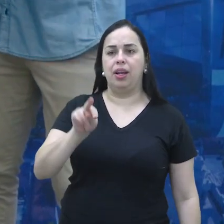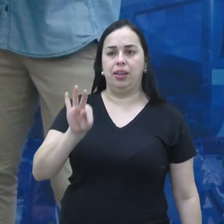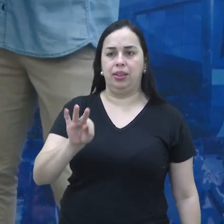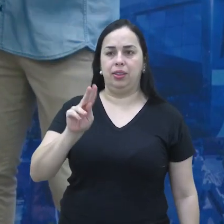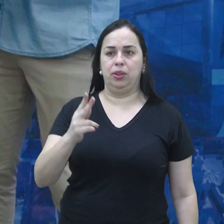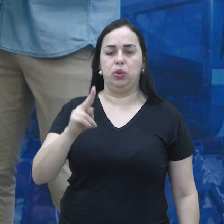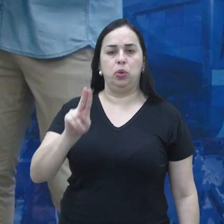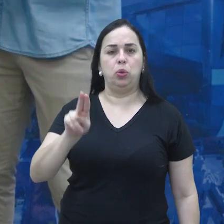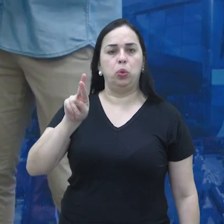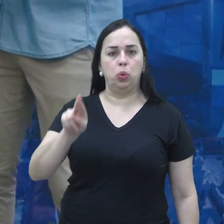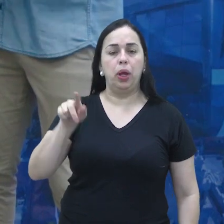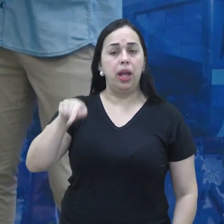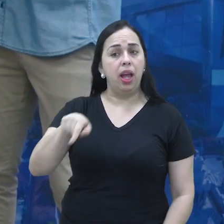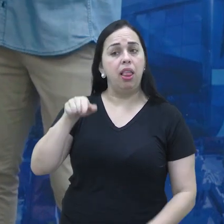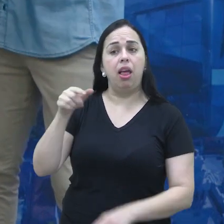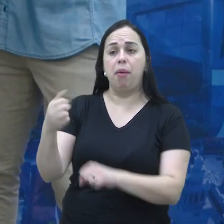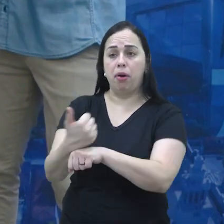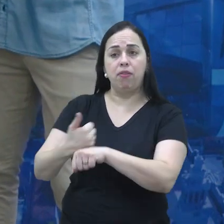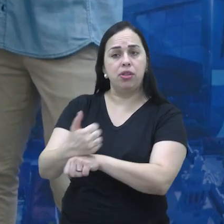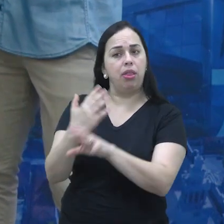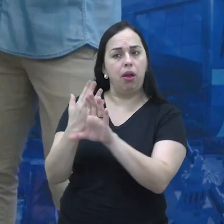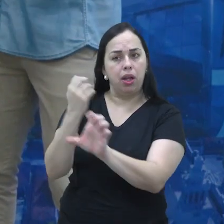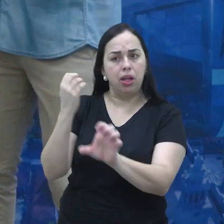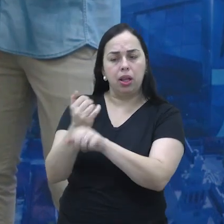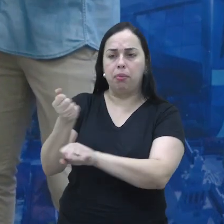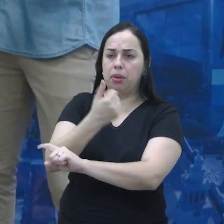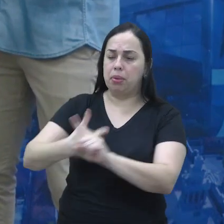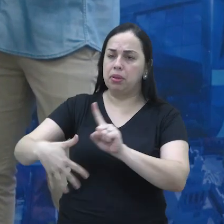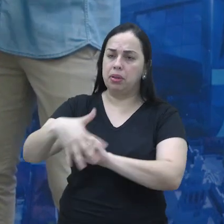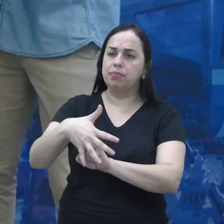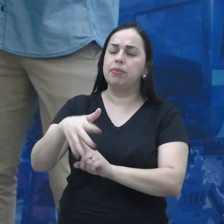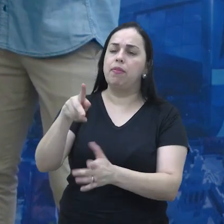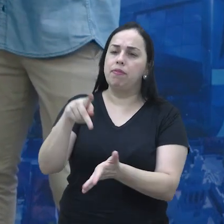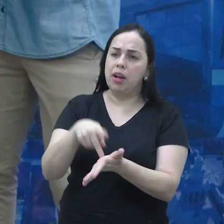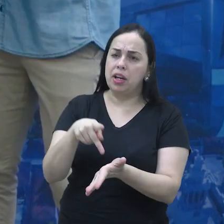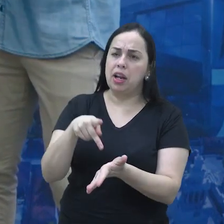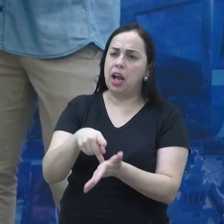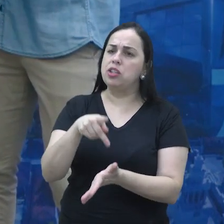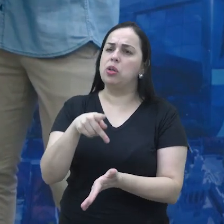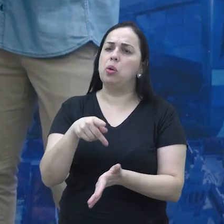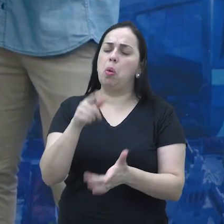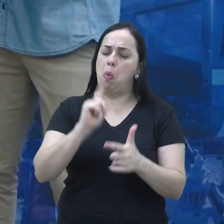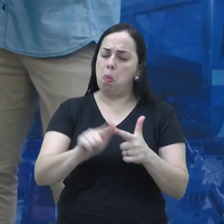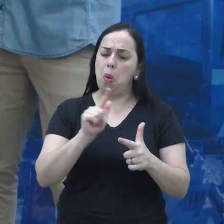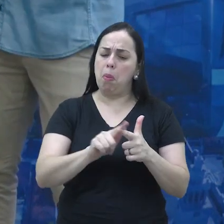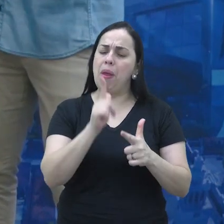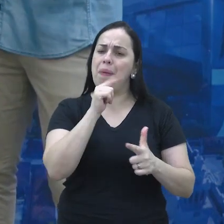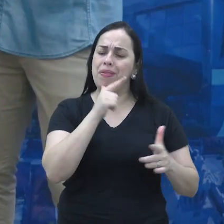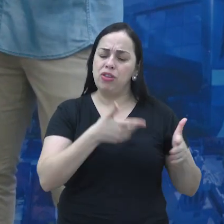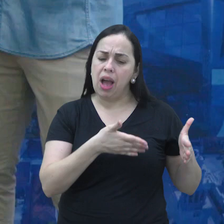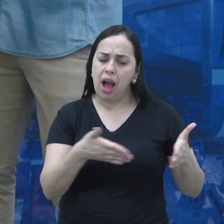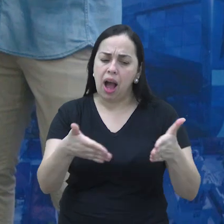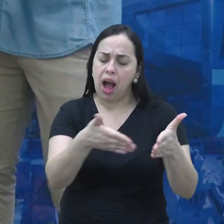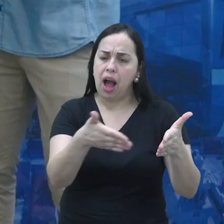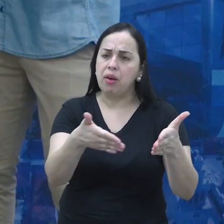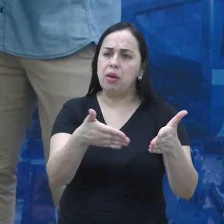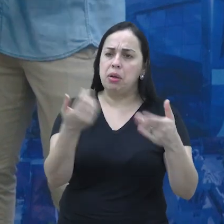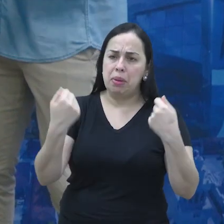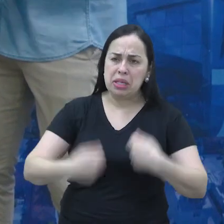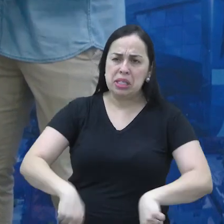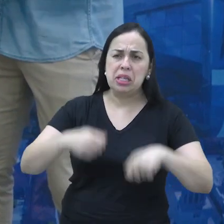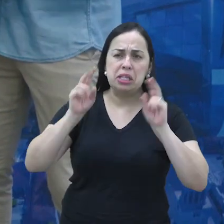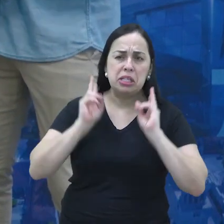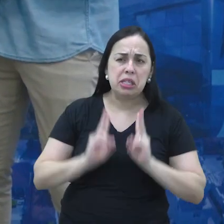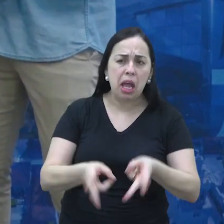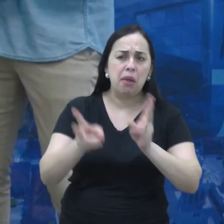Bispo, ele que é engenheiro ambiental. Arthur, realmente essa questão da crise hídrica é um tema muito recorrente que precisa